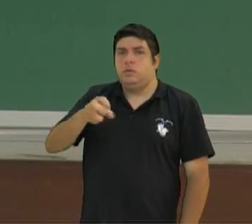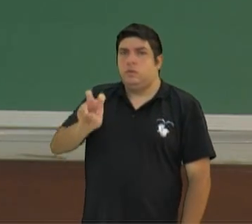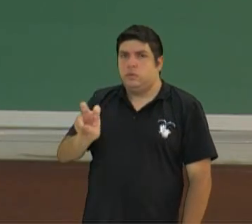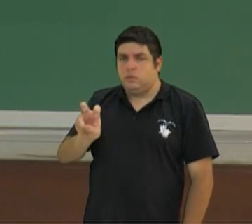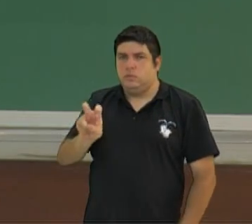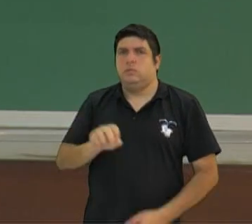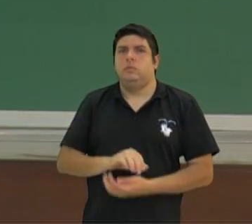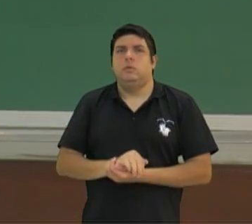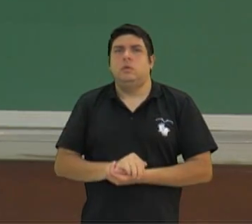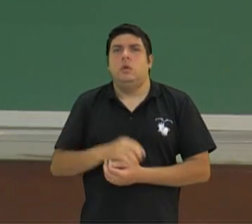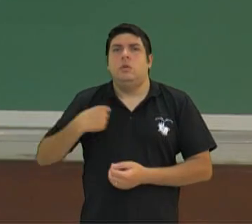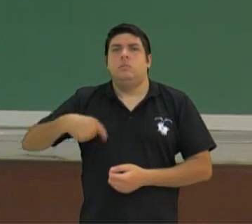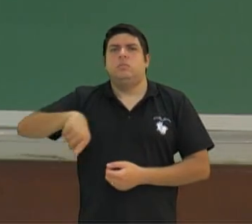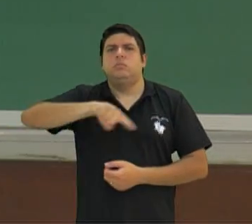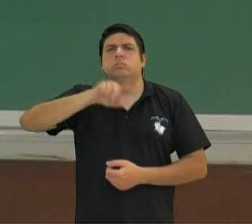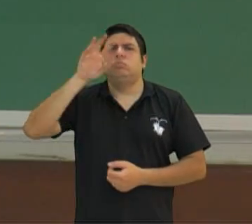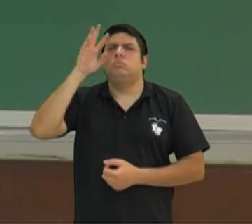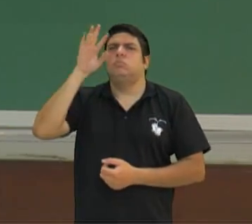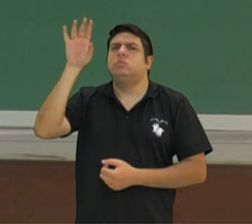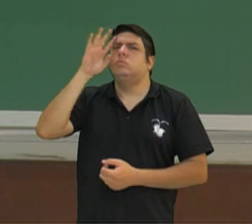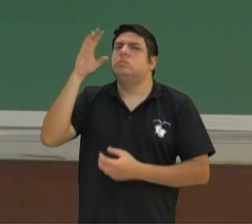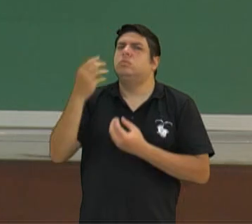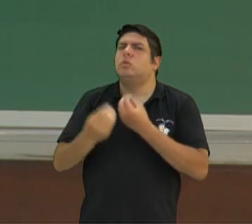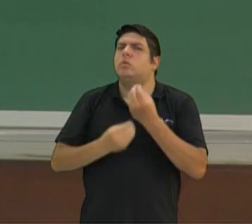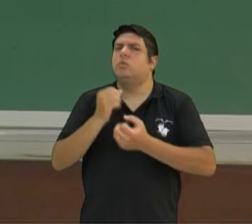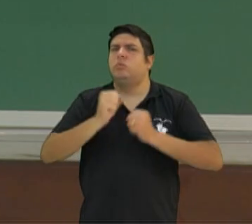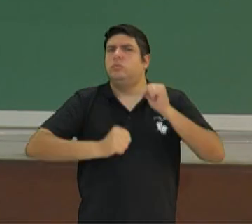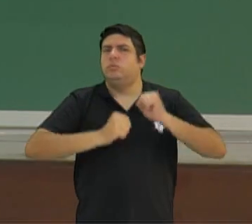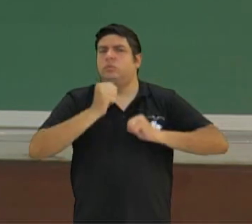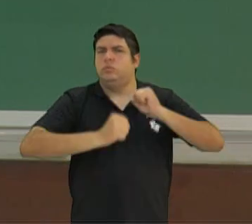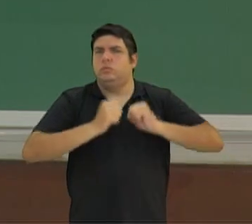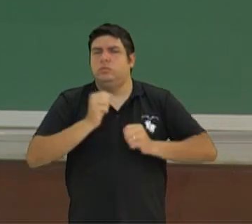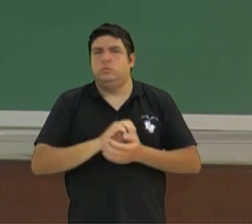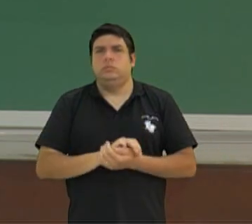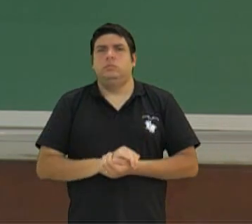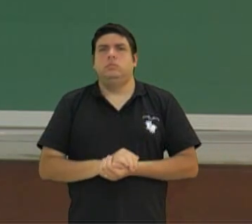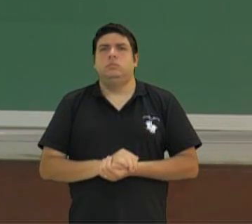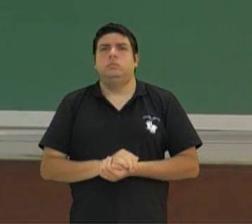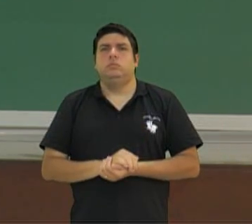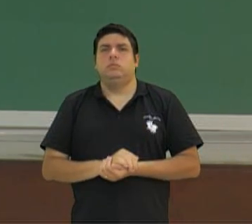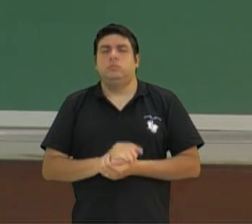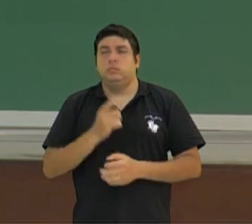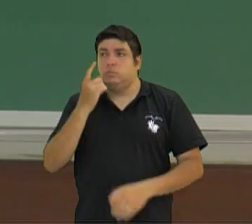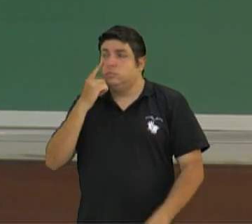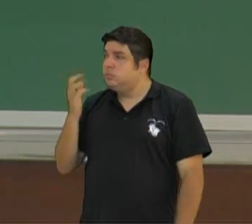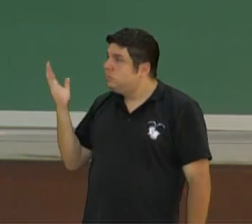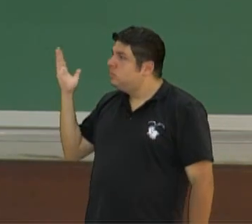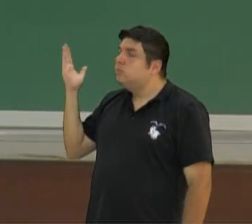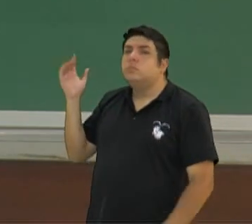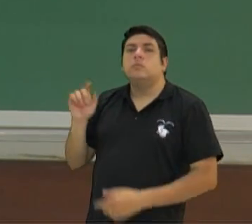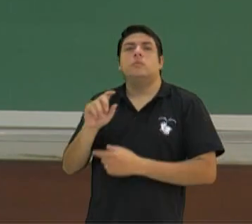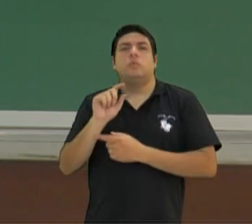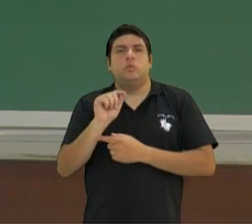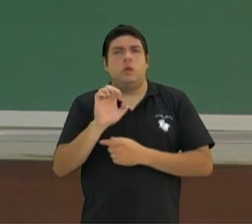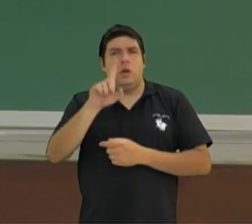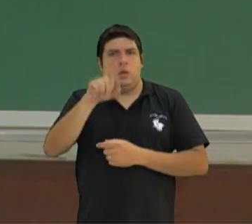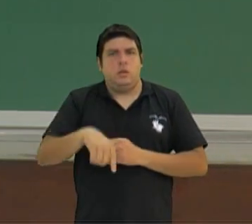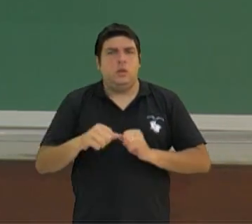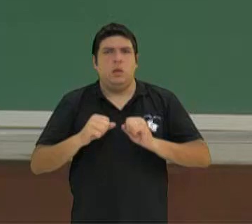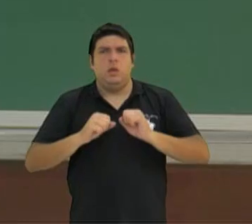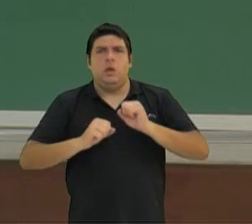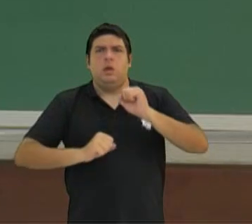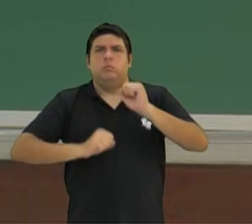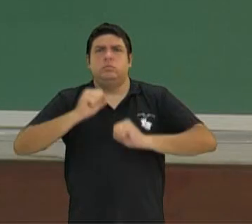desse processo de industrialização. E outro que mostra ali a participação da indústria no